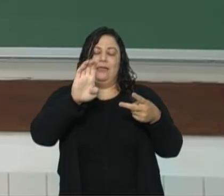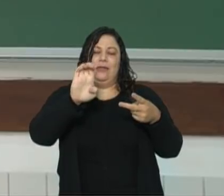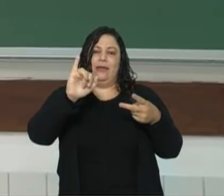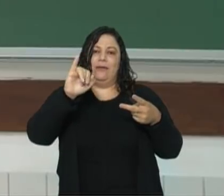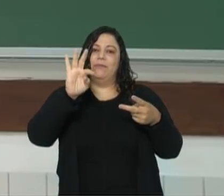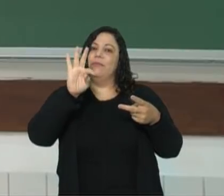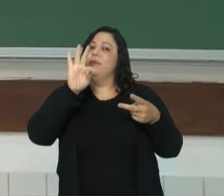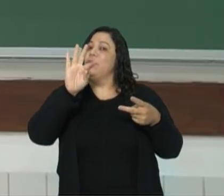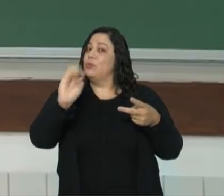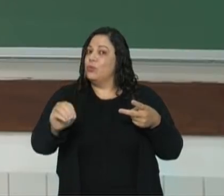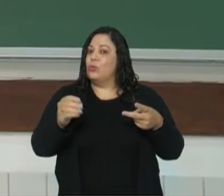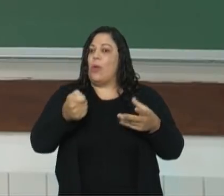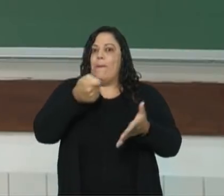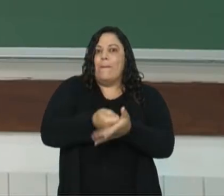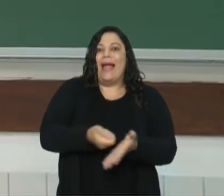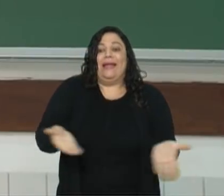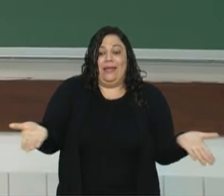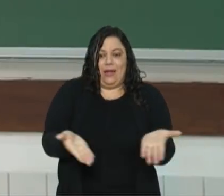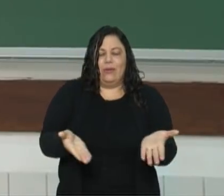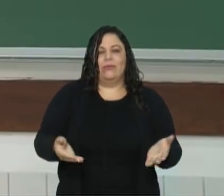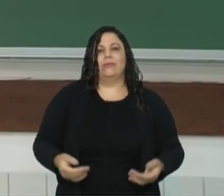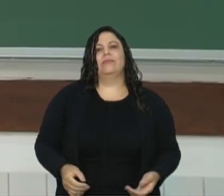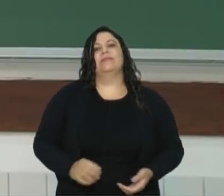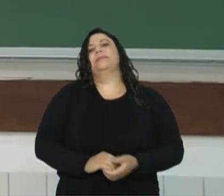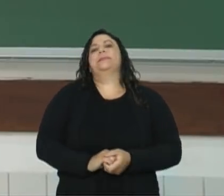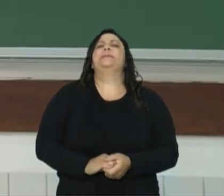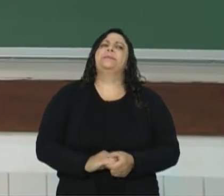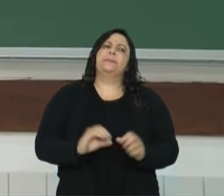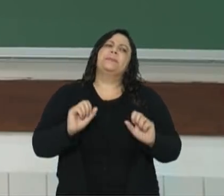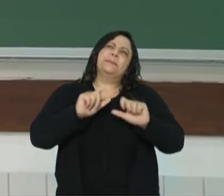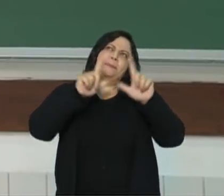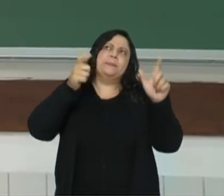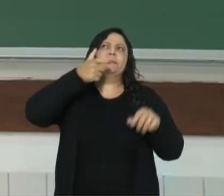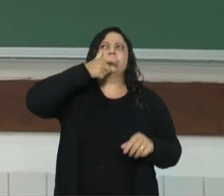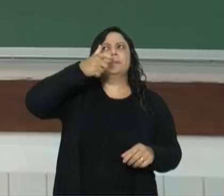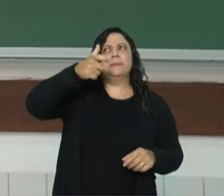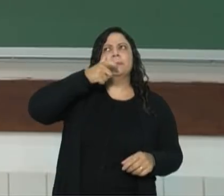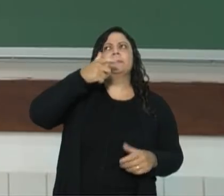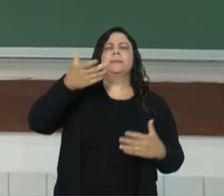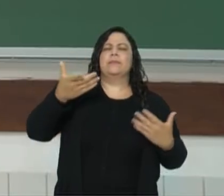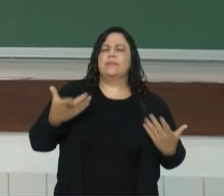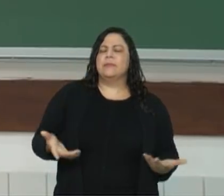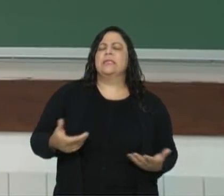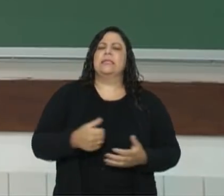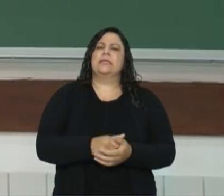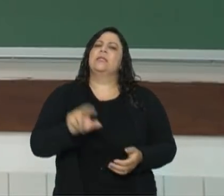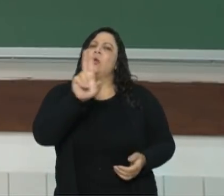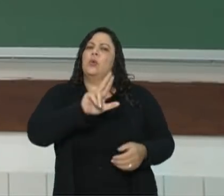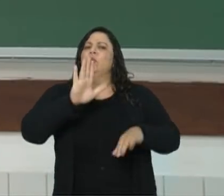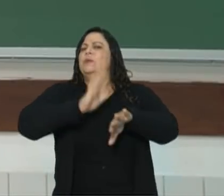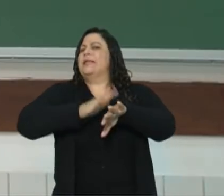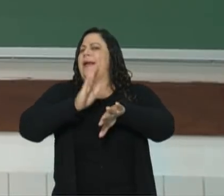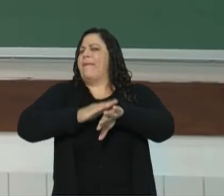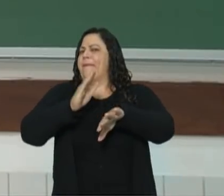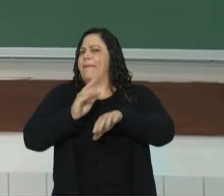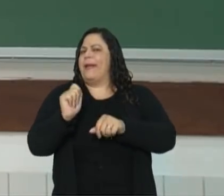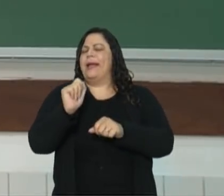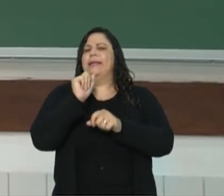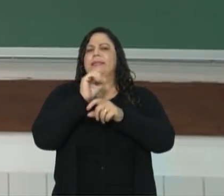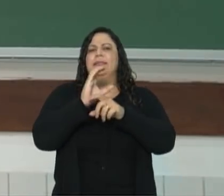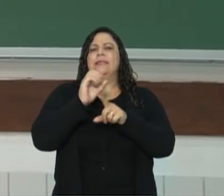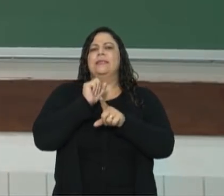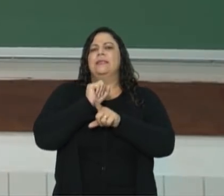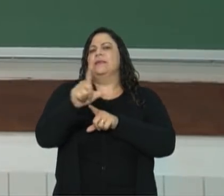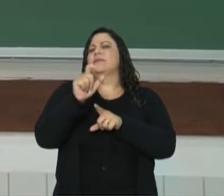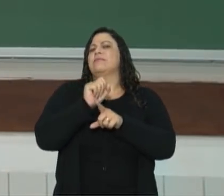das vezes, o cartão de débito a gente usa mais do que o de crédito. Mas há exceções, né? Daí a gente poderia discutir isso em um outro momento.